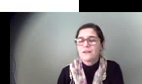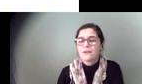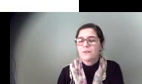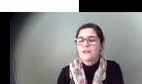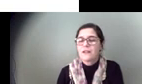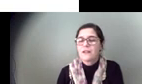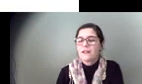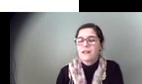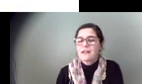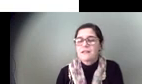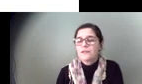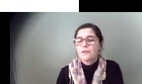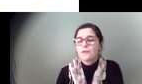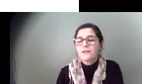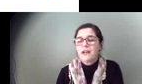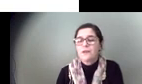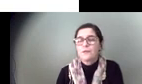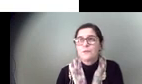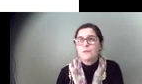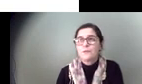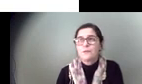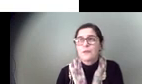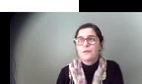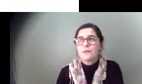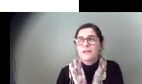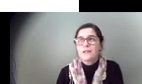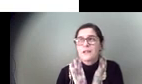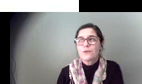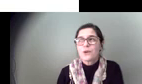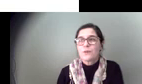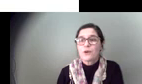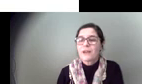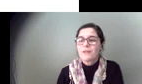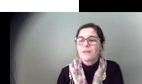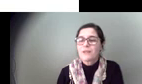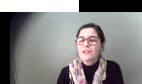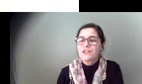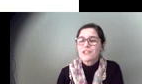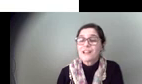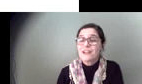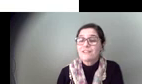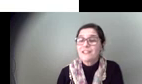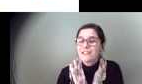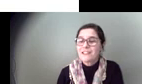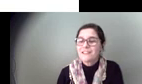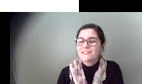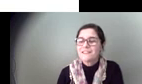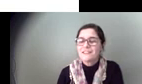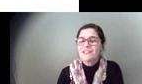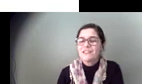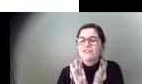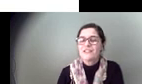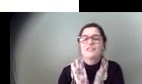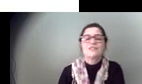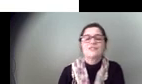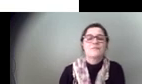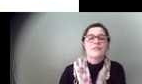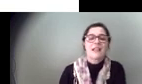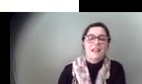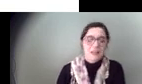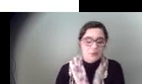né? Ser voluntário, eu entendo que é o melhor pagamento que a gente tem na vida, né, de